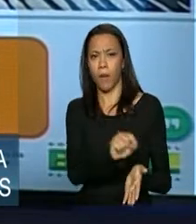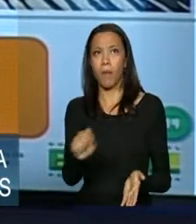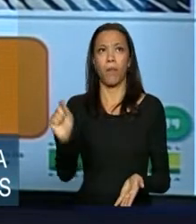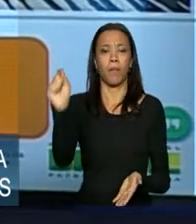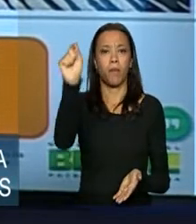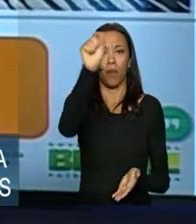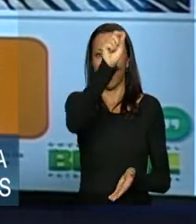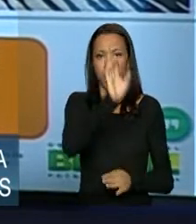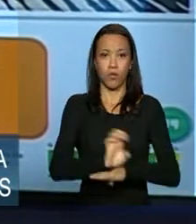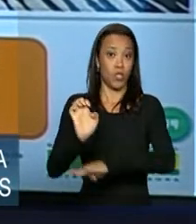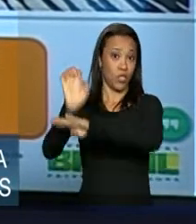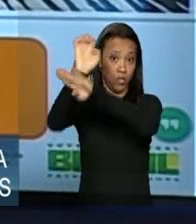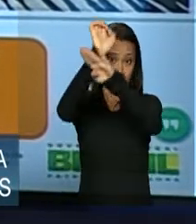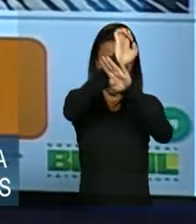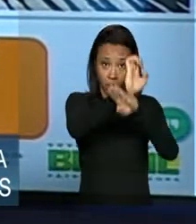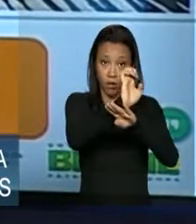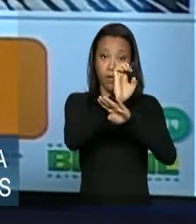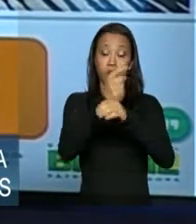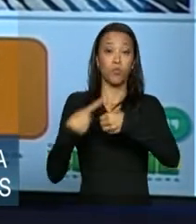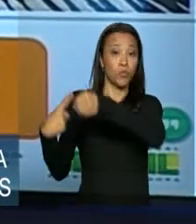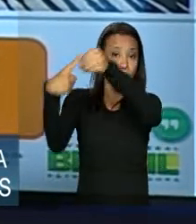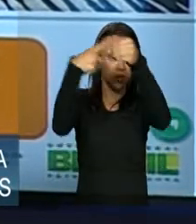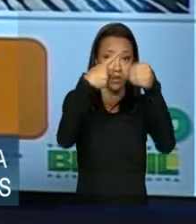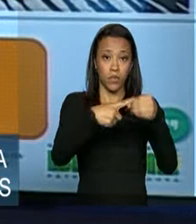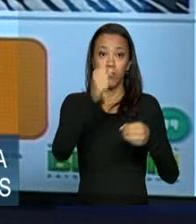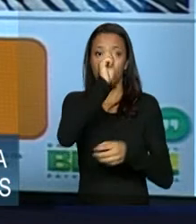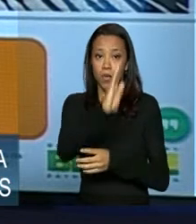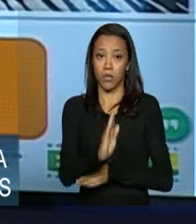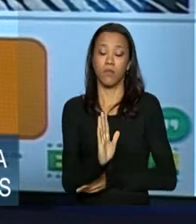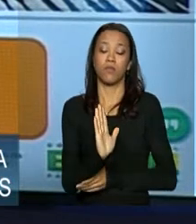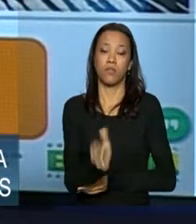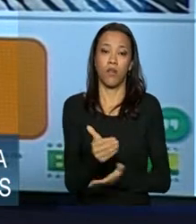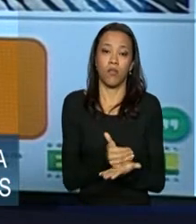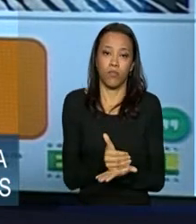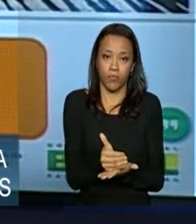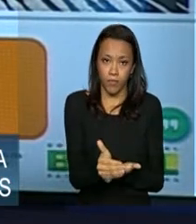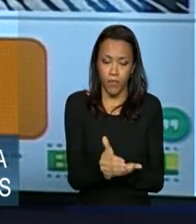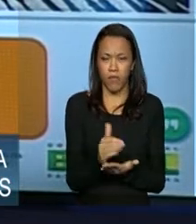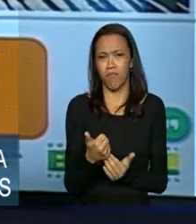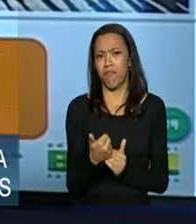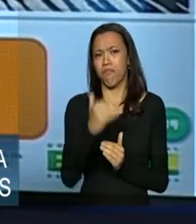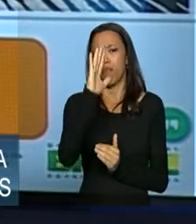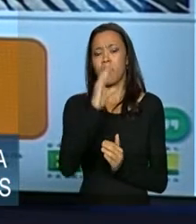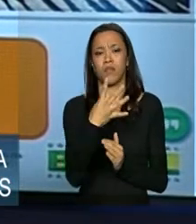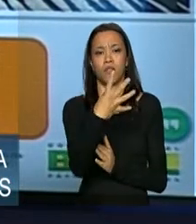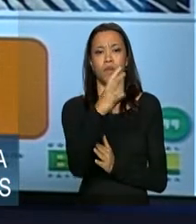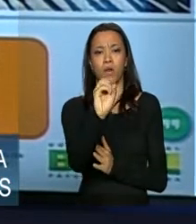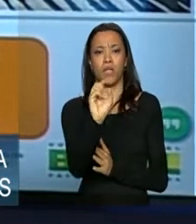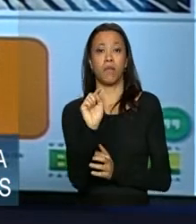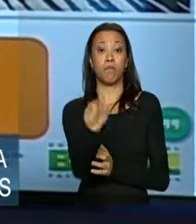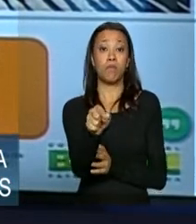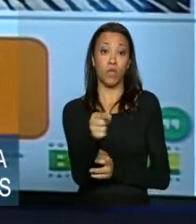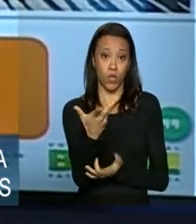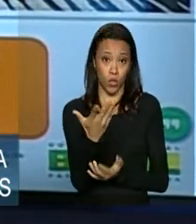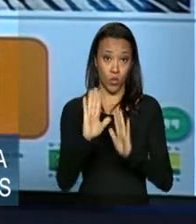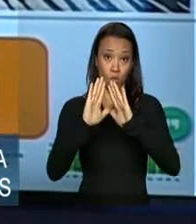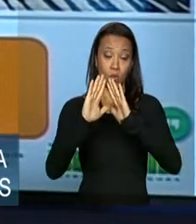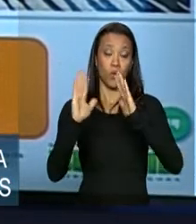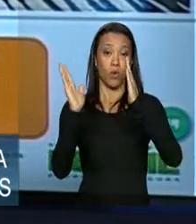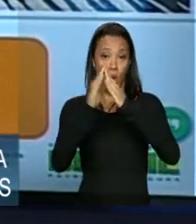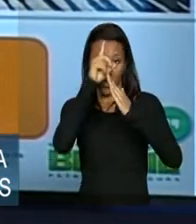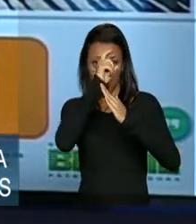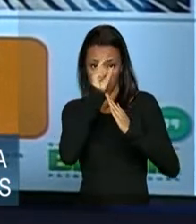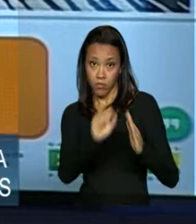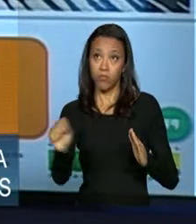as unidades da federação, em todos os municípios brasileiros. São mais de 40 mil unidades básicas de saúde em